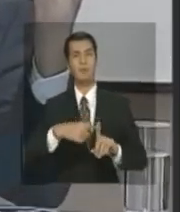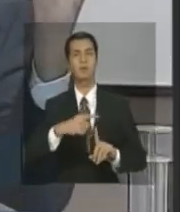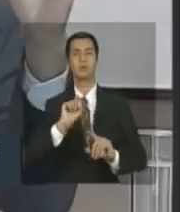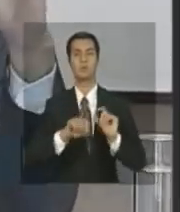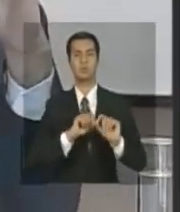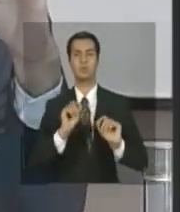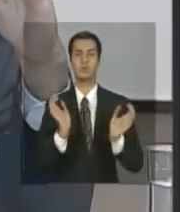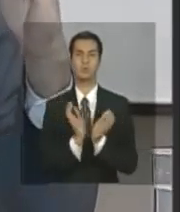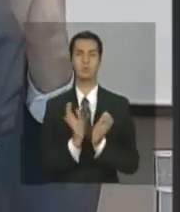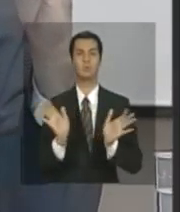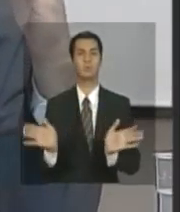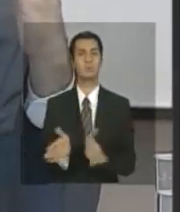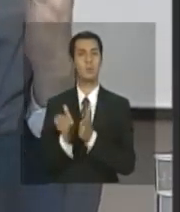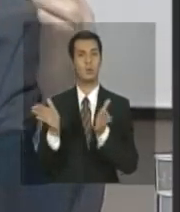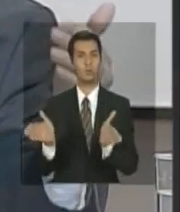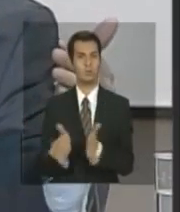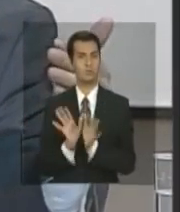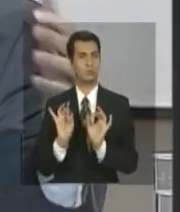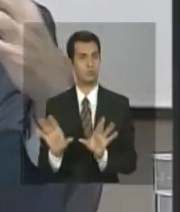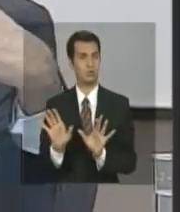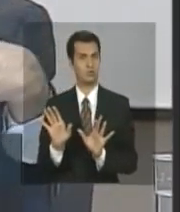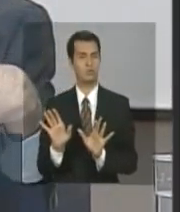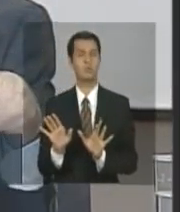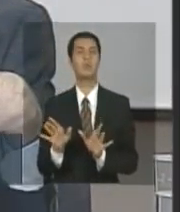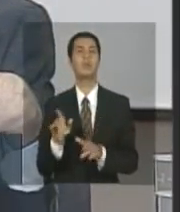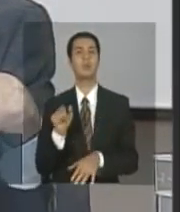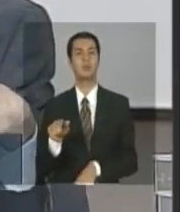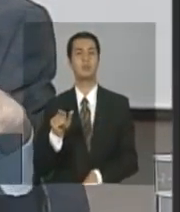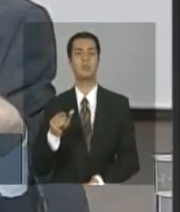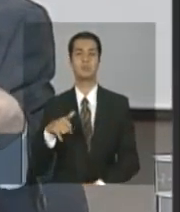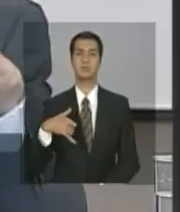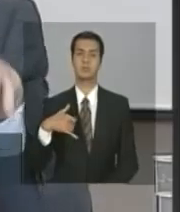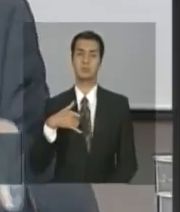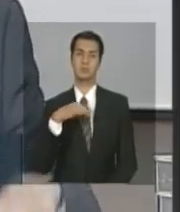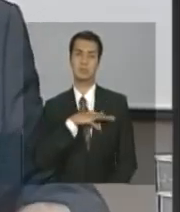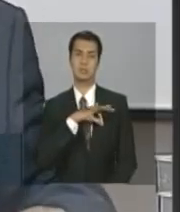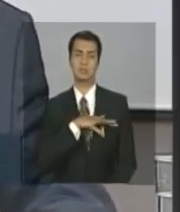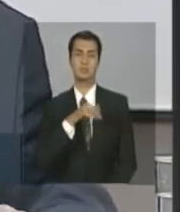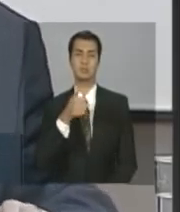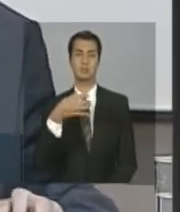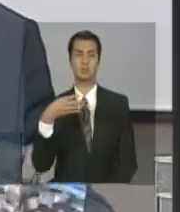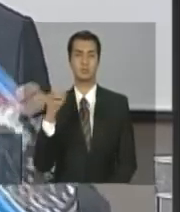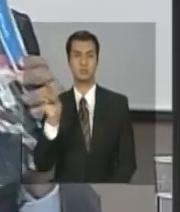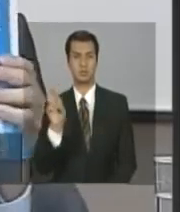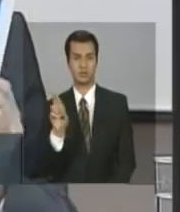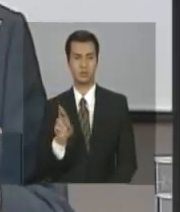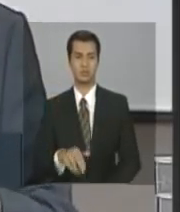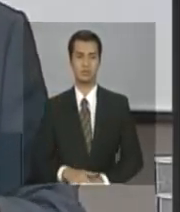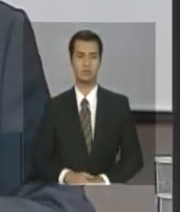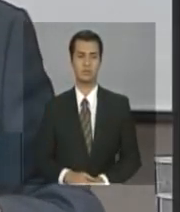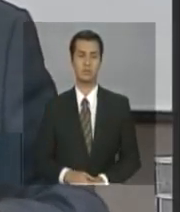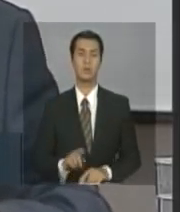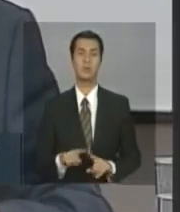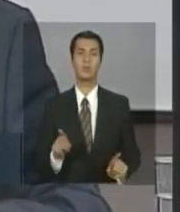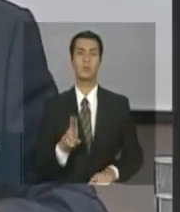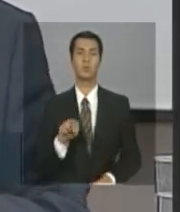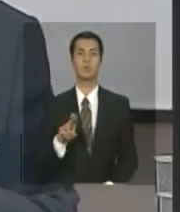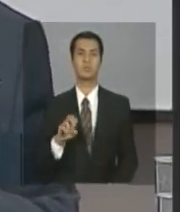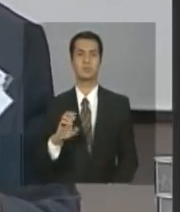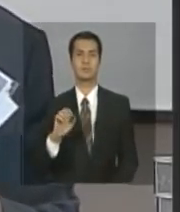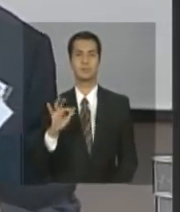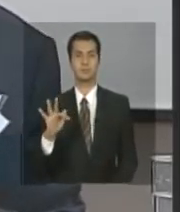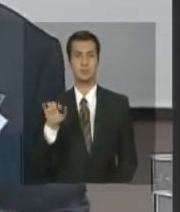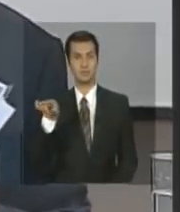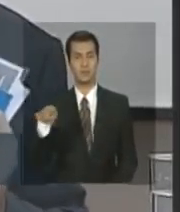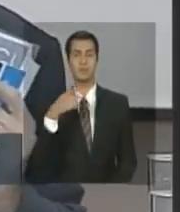140, que nós chamamos de pobres. Essa é uma definição nossa. A Unicef, para efeito desta publicação,